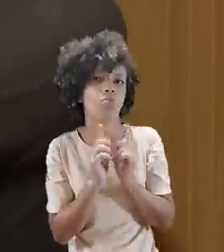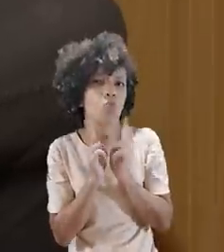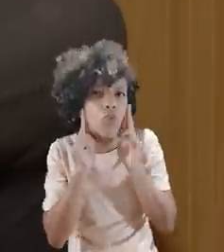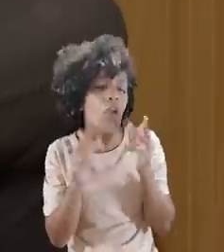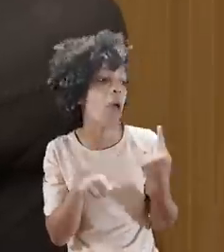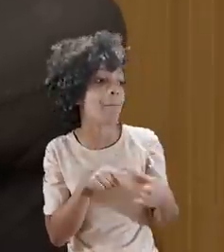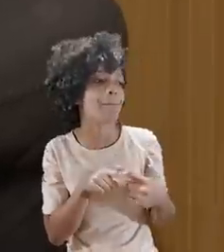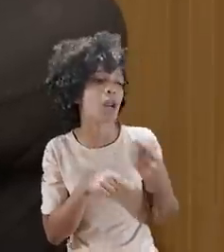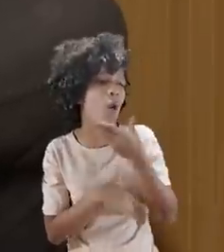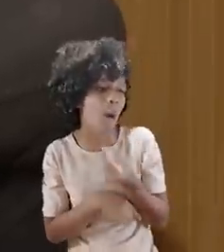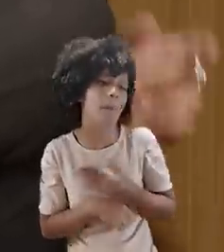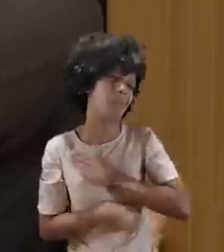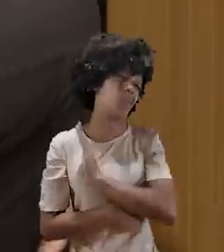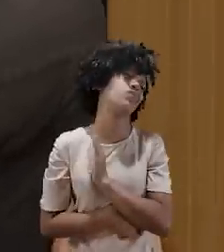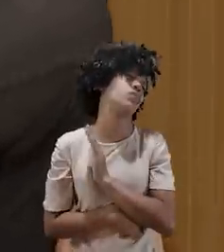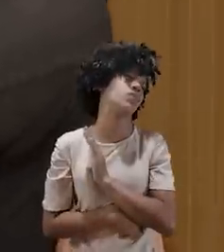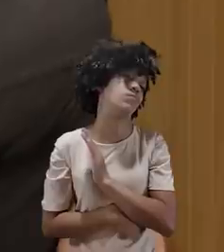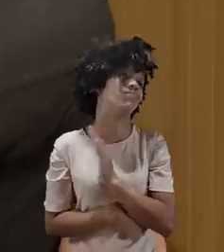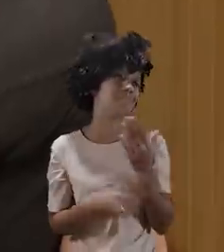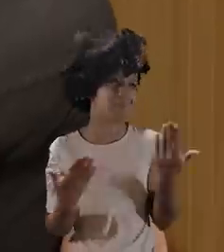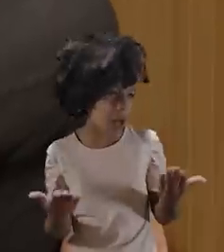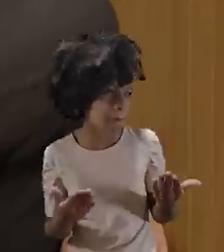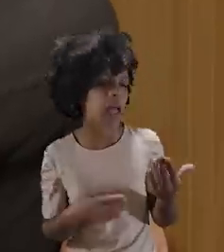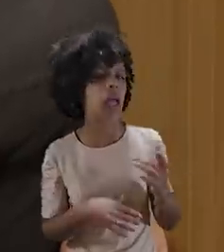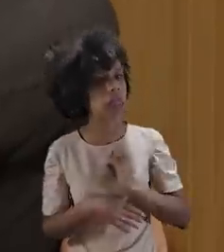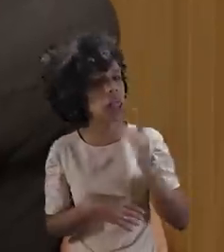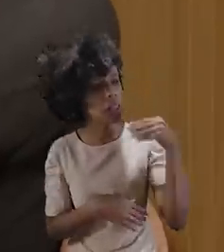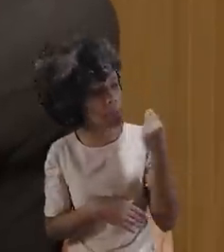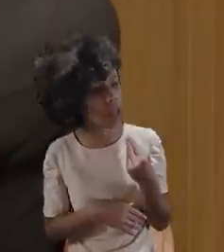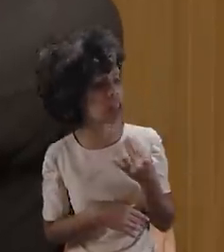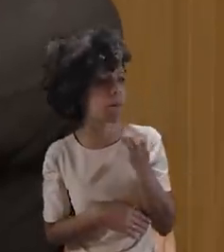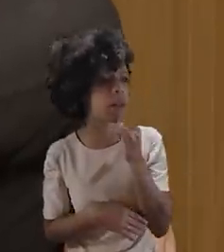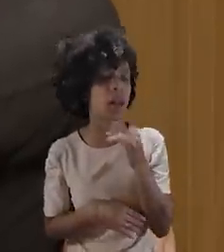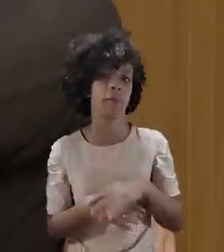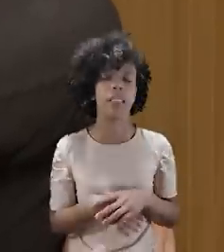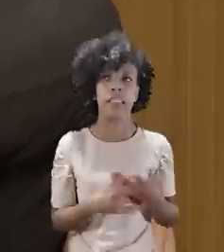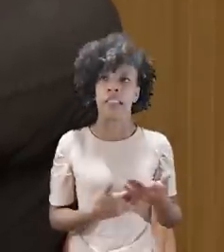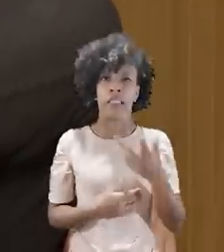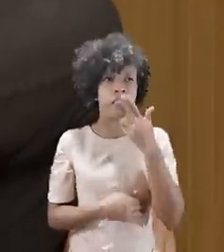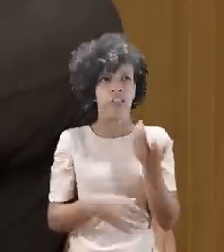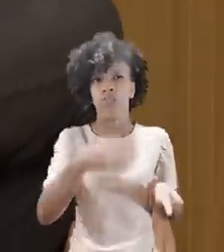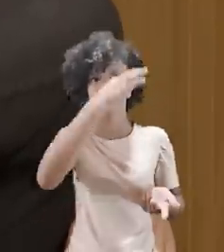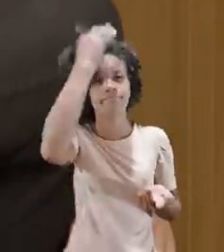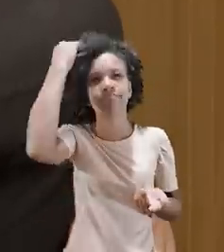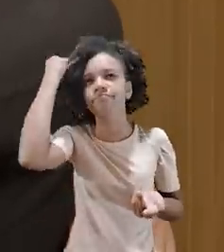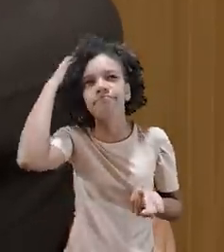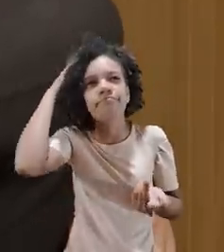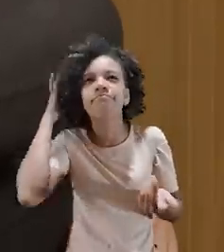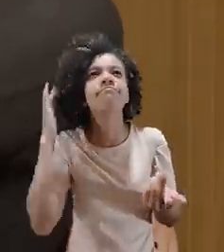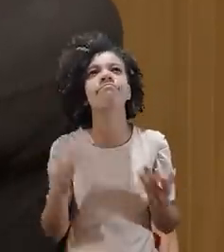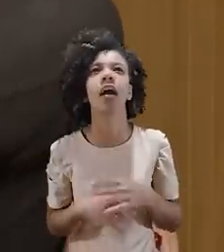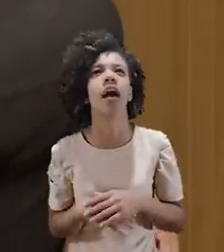obra homem é um bicho preconceituoso né mas assim e tipo já o cara isso eu acho que foi